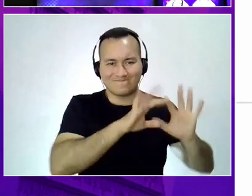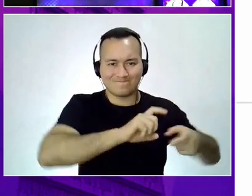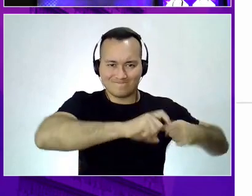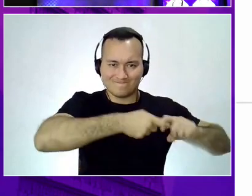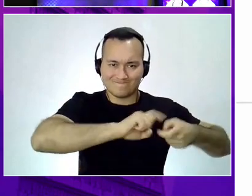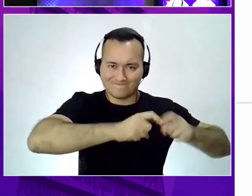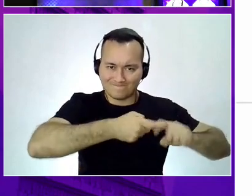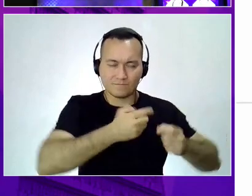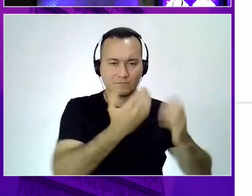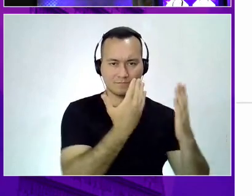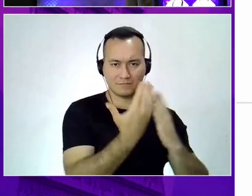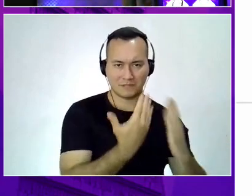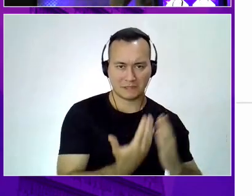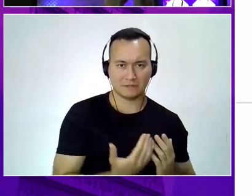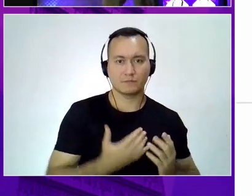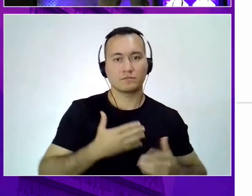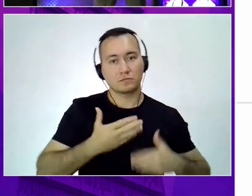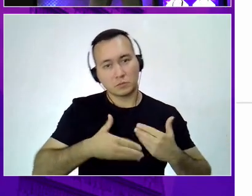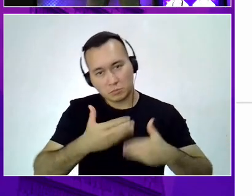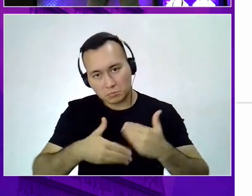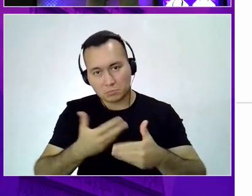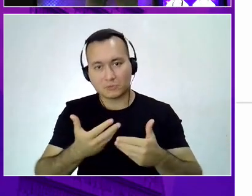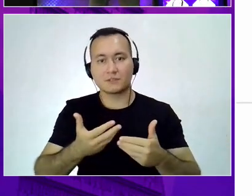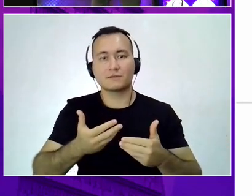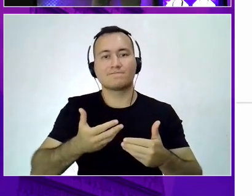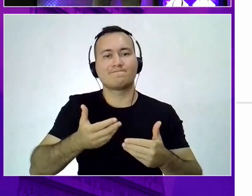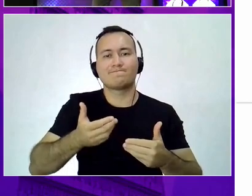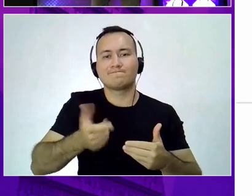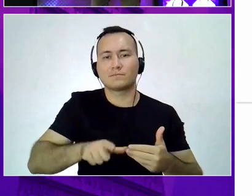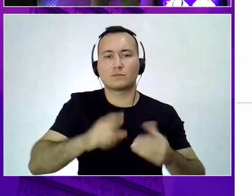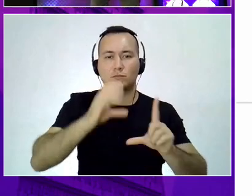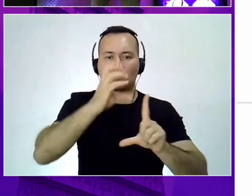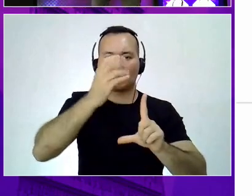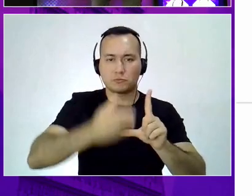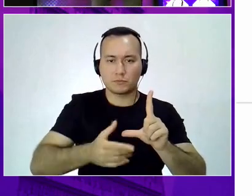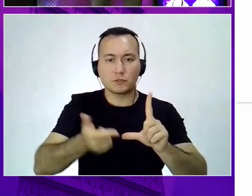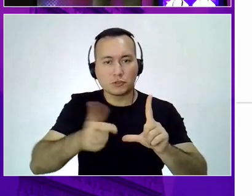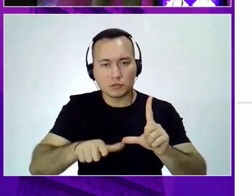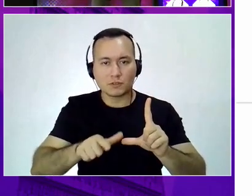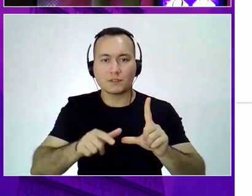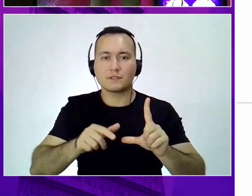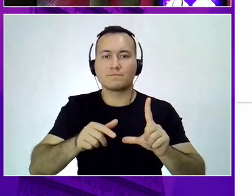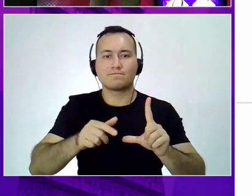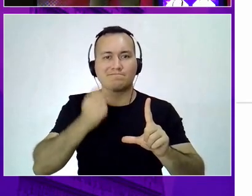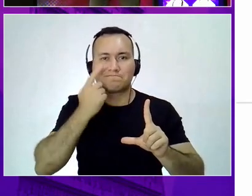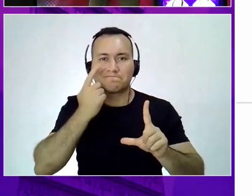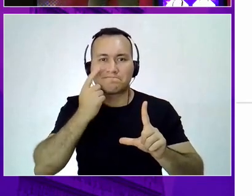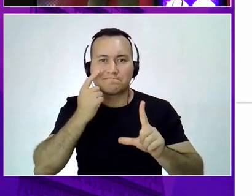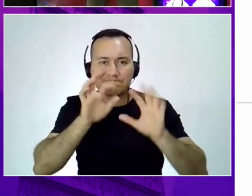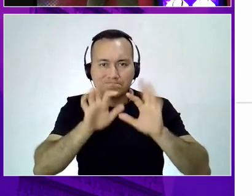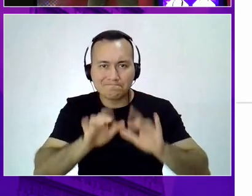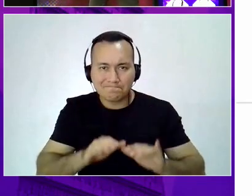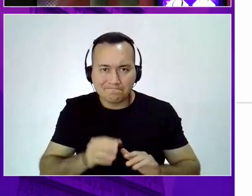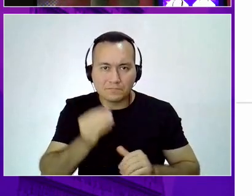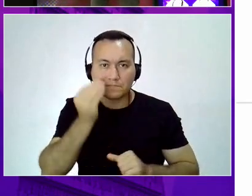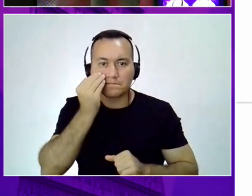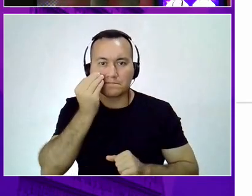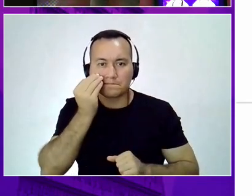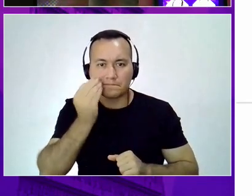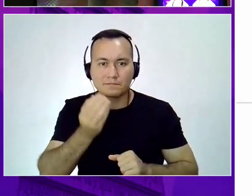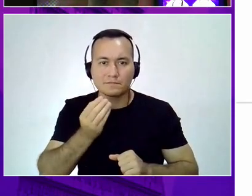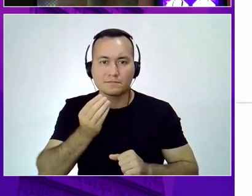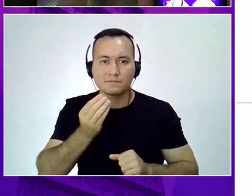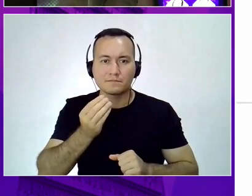acontecendo, até chegar em produção, e ainda assim a implantação em produção não quer dizer necessariamente que o meu cliente vai acessar aquele recurso, porque eu posso, às vezes, ter um mecanismo